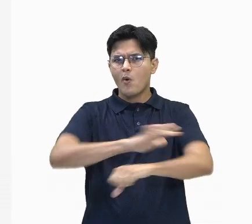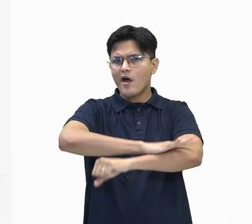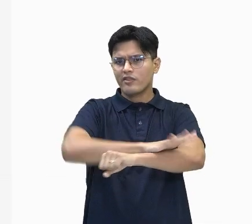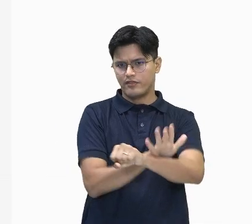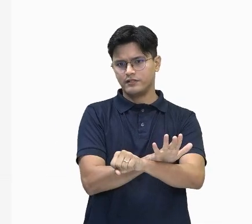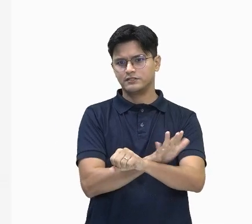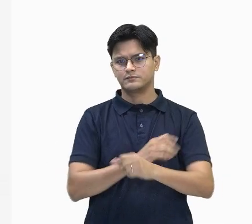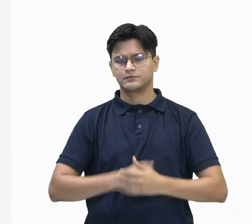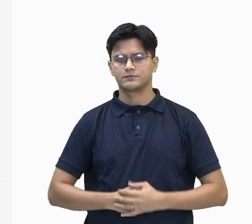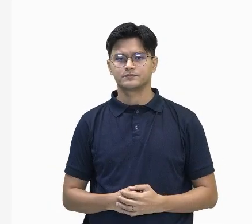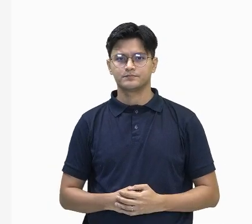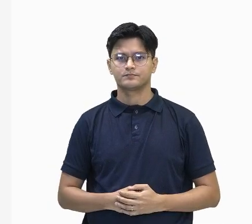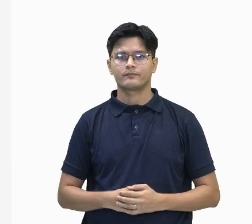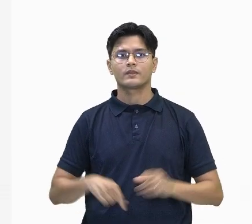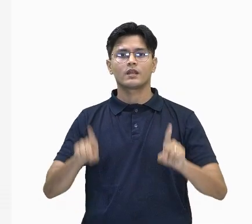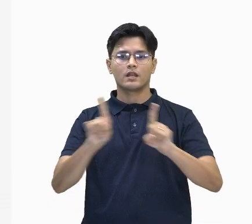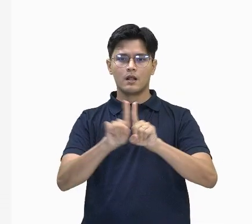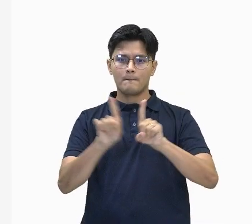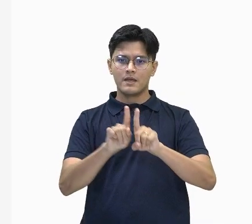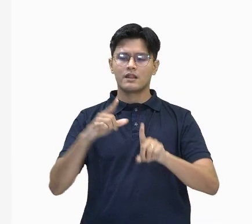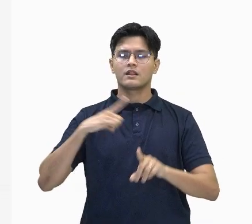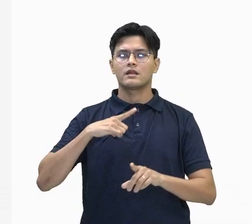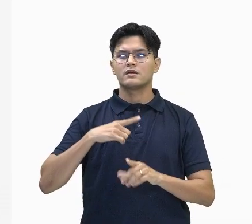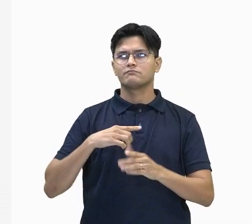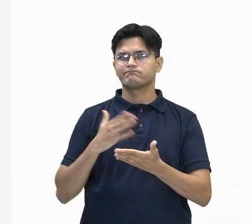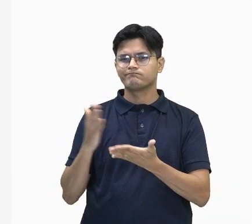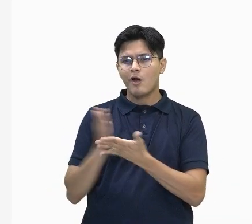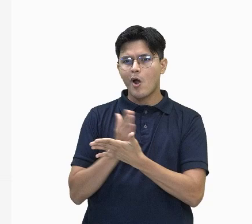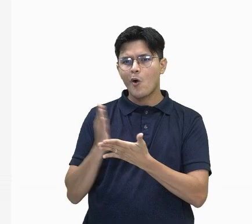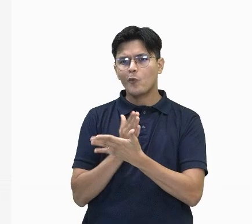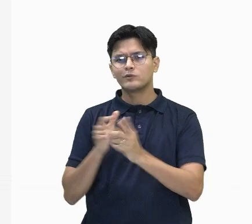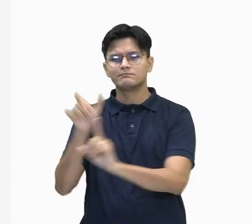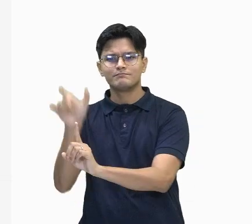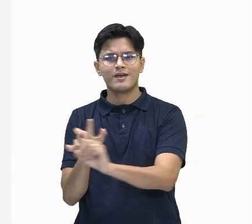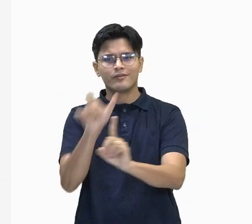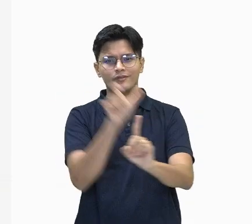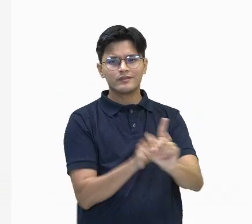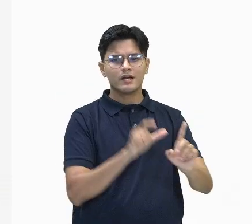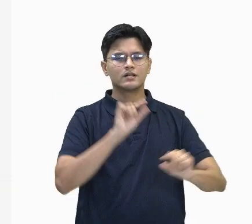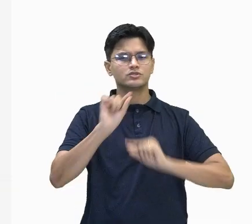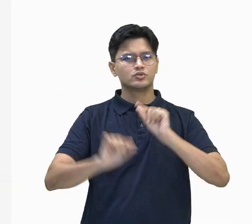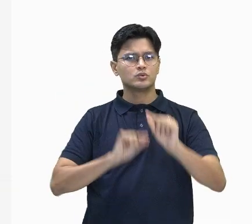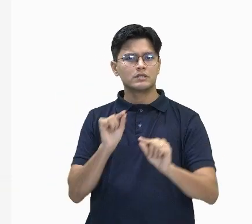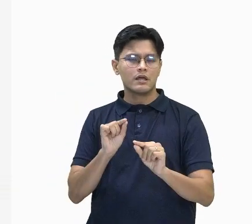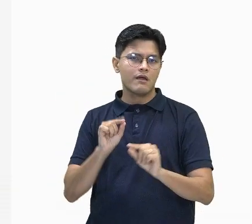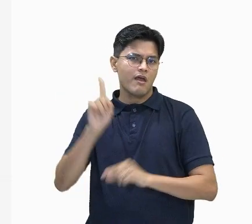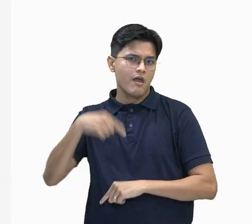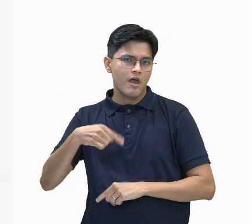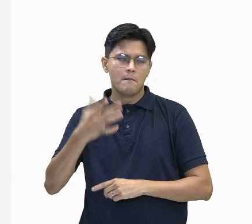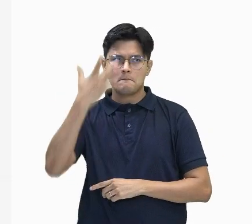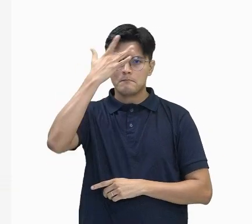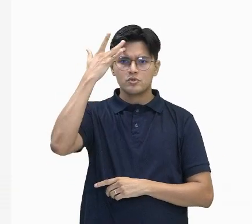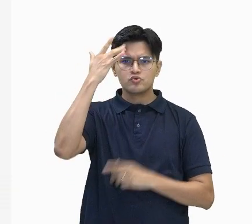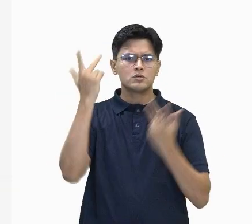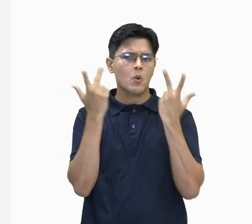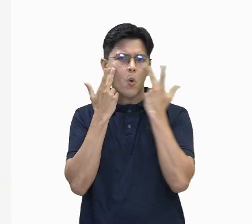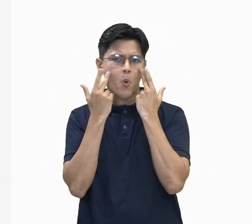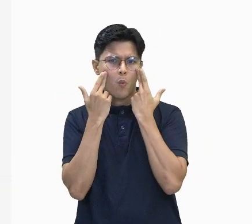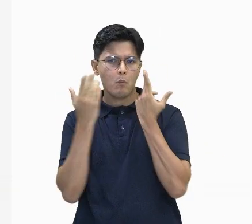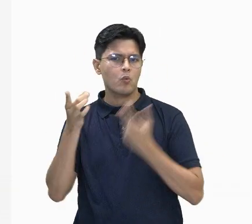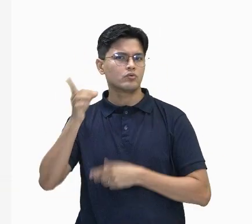são comuns, pessoas do dia a dia, pessoas normais, comuns e